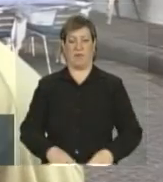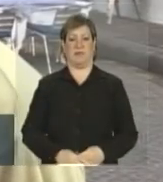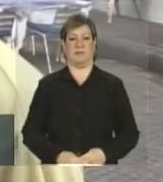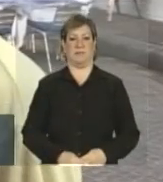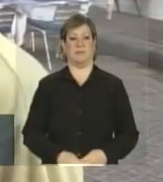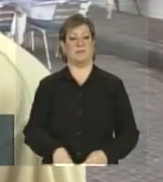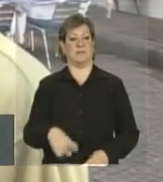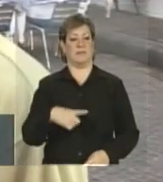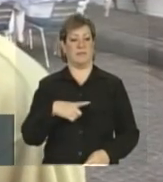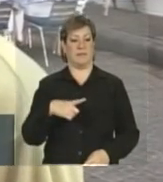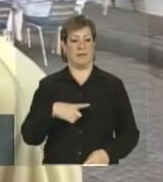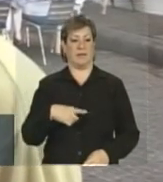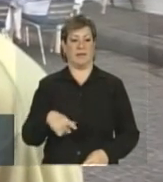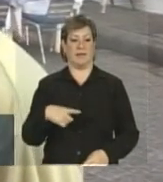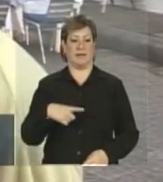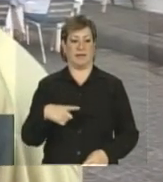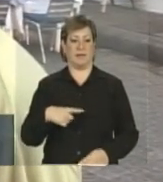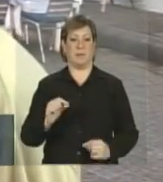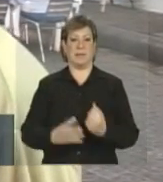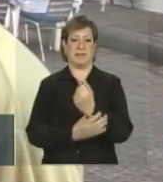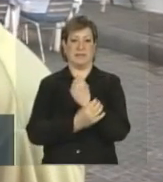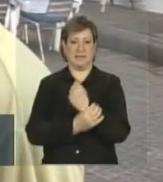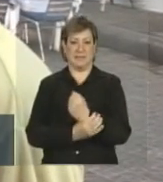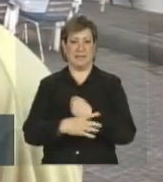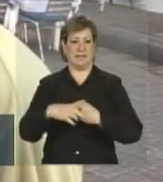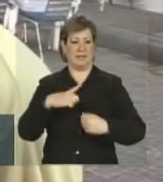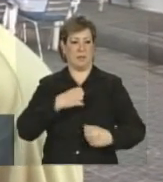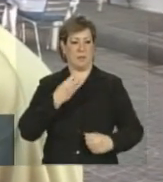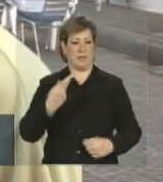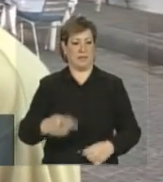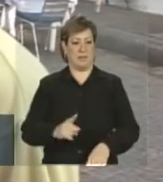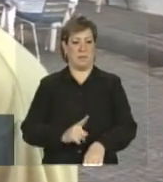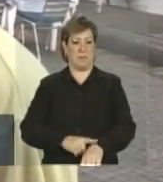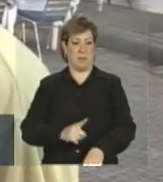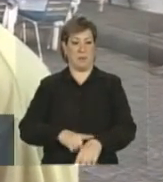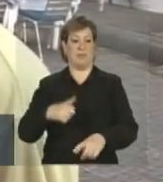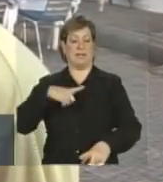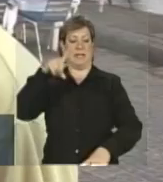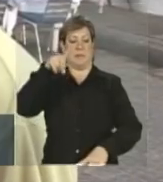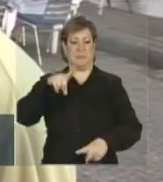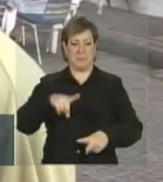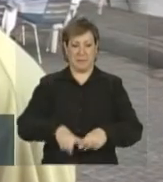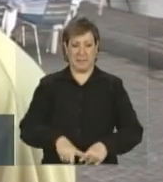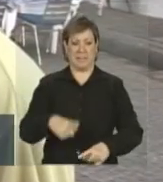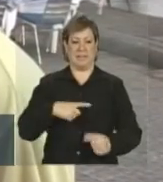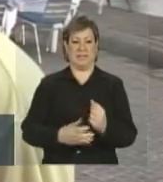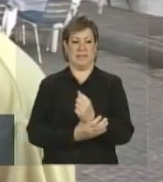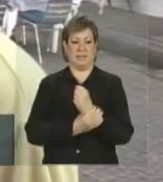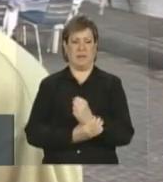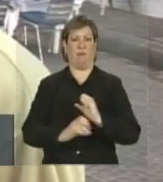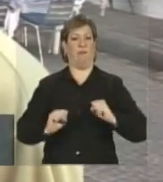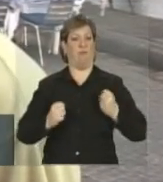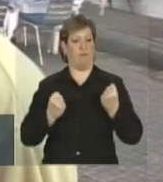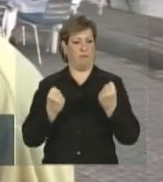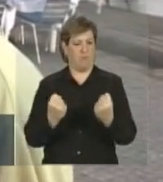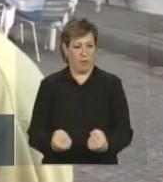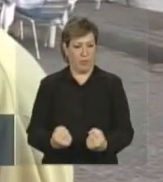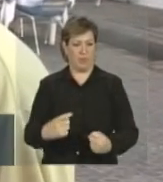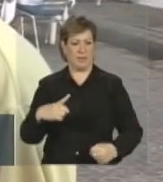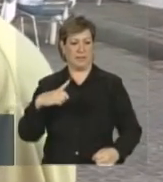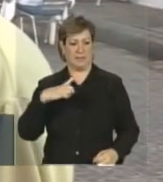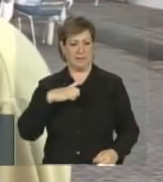Sí, total, ¿no? Pues obviamente la seguridad aquí en este momento es plena, es un fuerte,